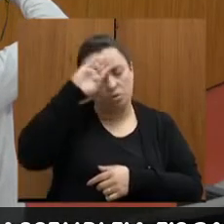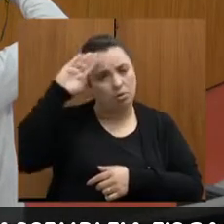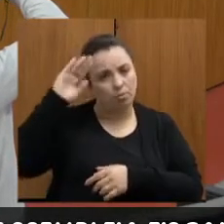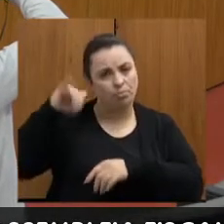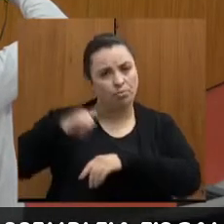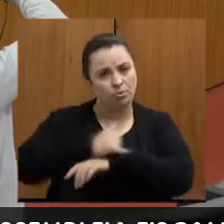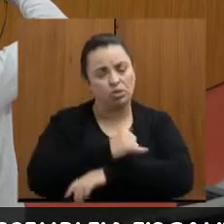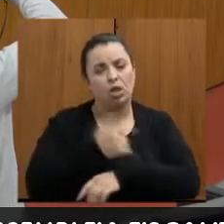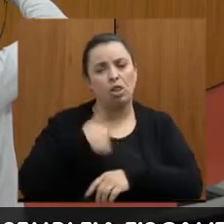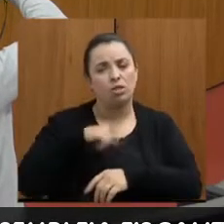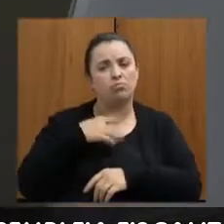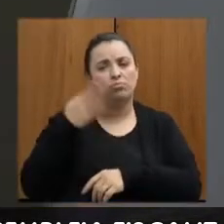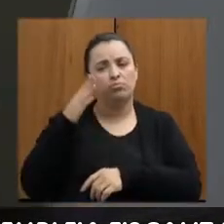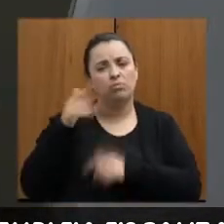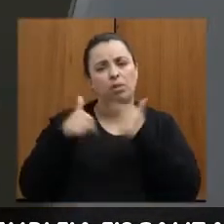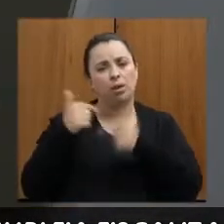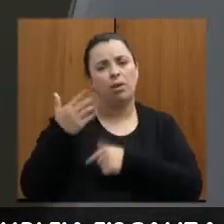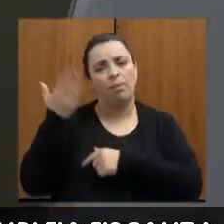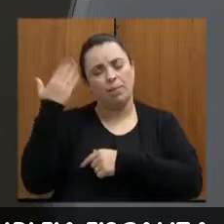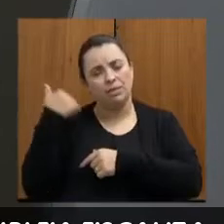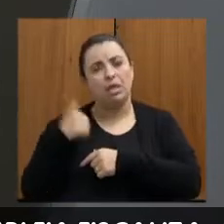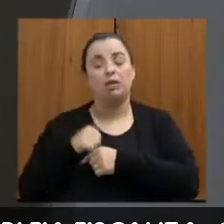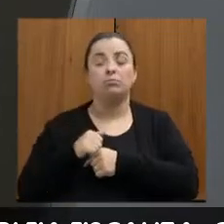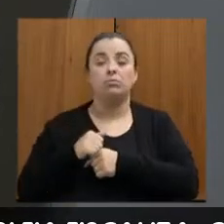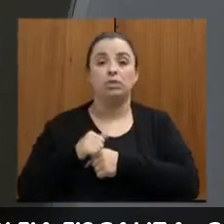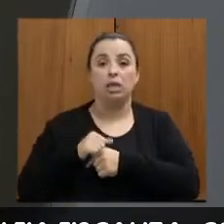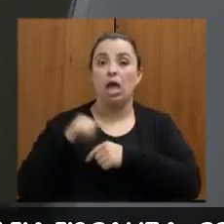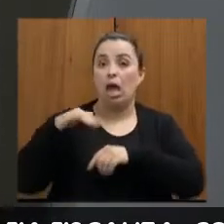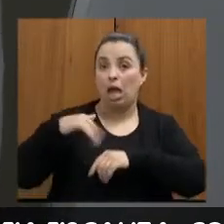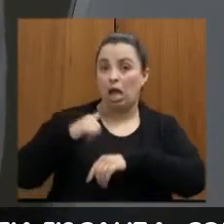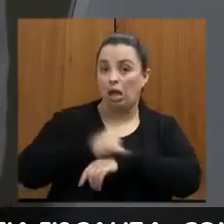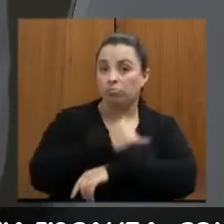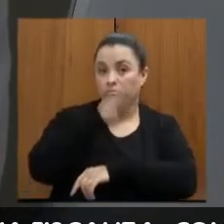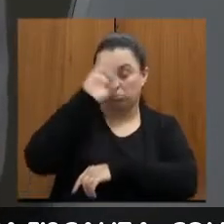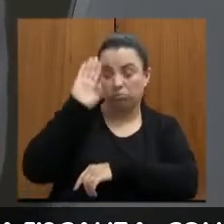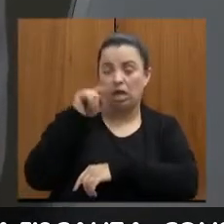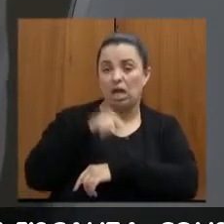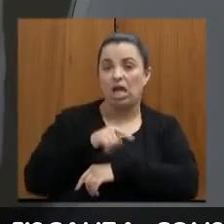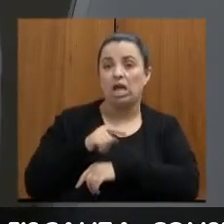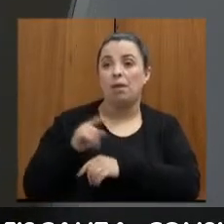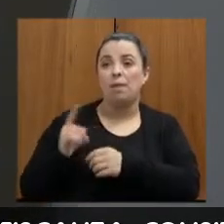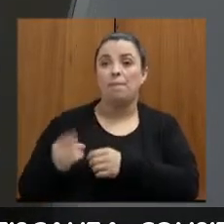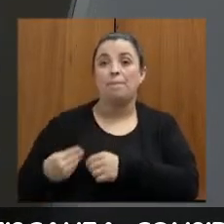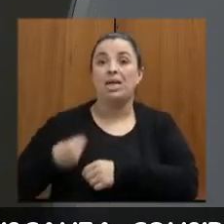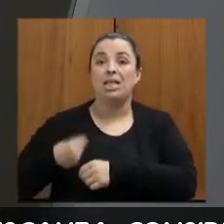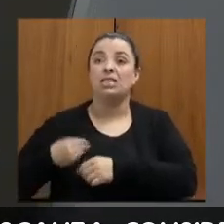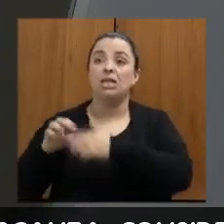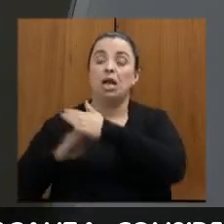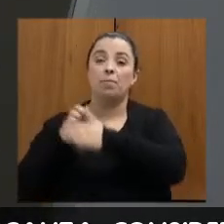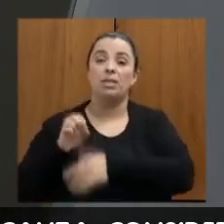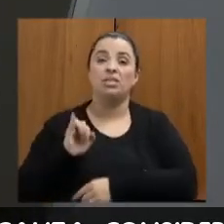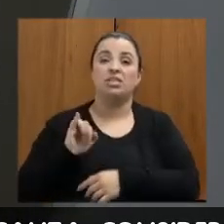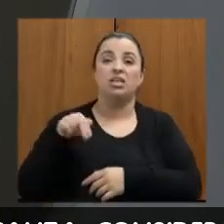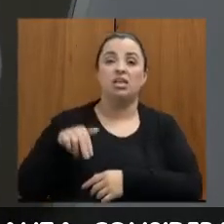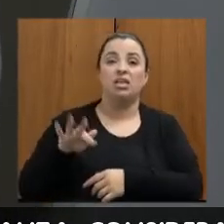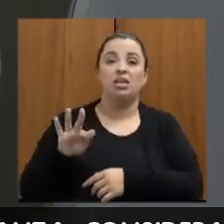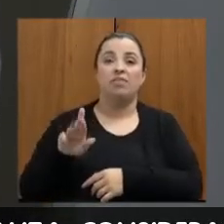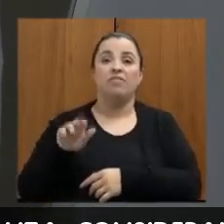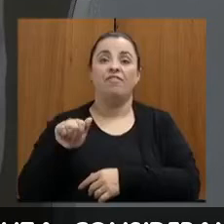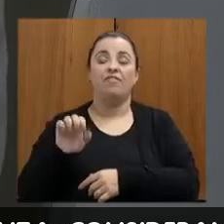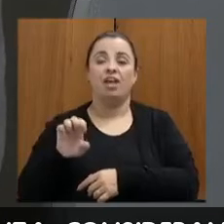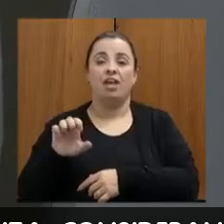quando Aeroporto da Pampulha ainda da Infraero sobre a questão de voo ser seu sair